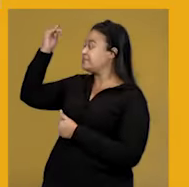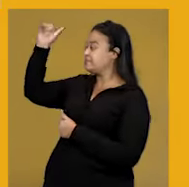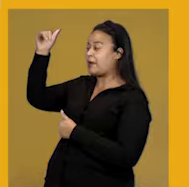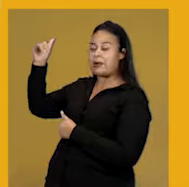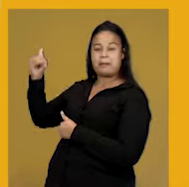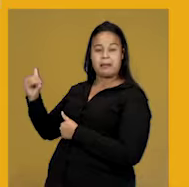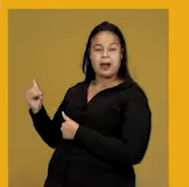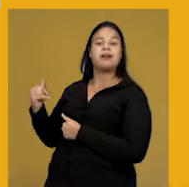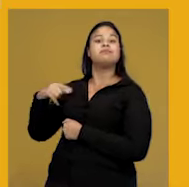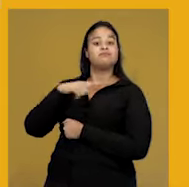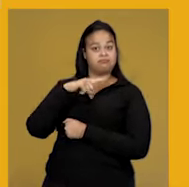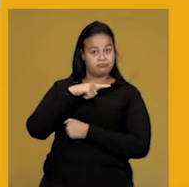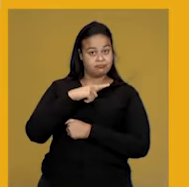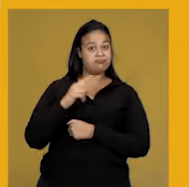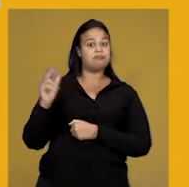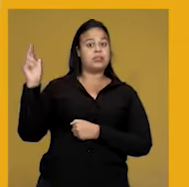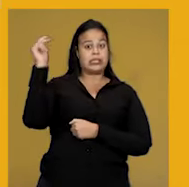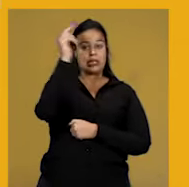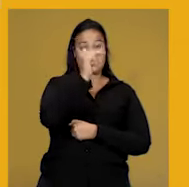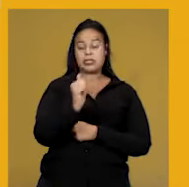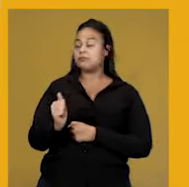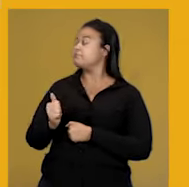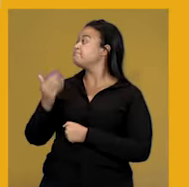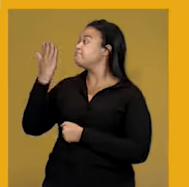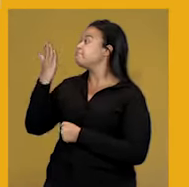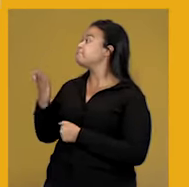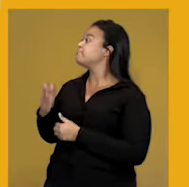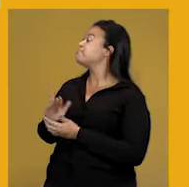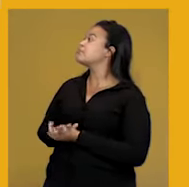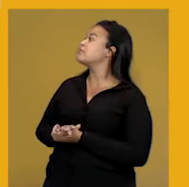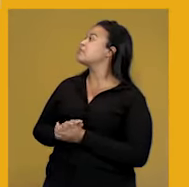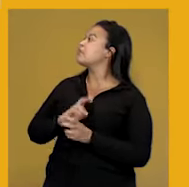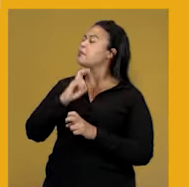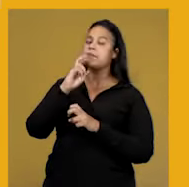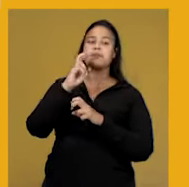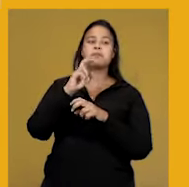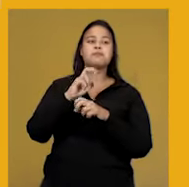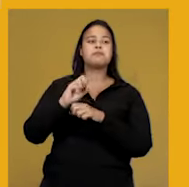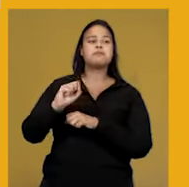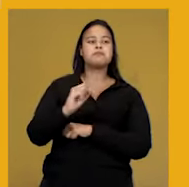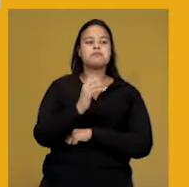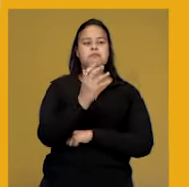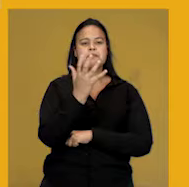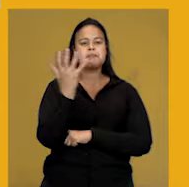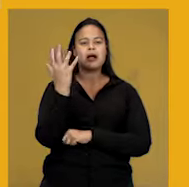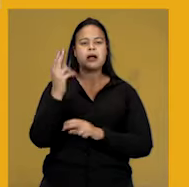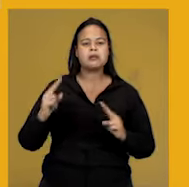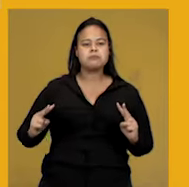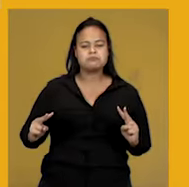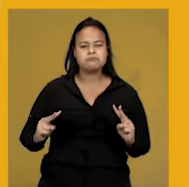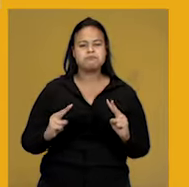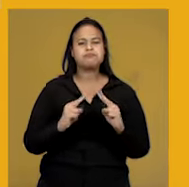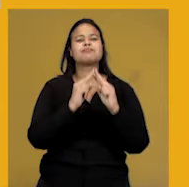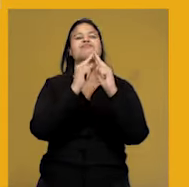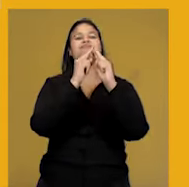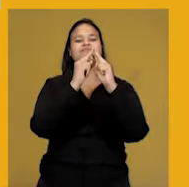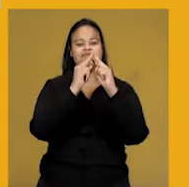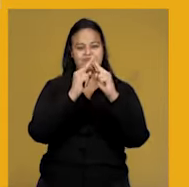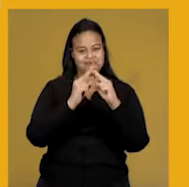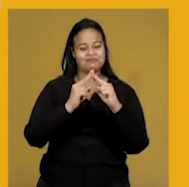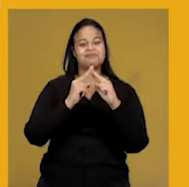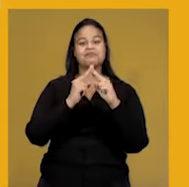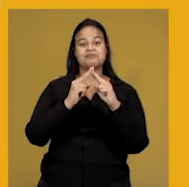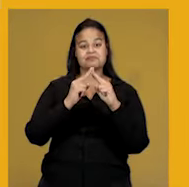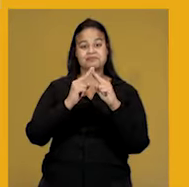nós temos algumas figuras, né? Temos uma figura ali de um parque que tem a Torre Eiffel, e ali nós